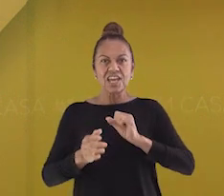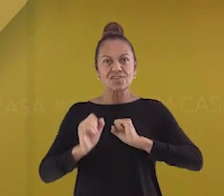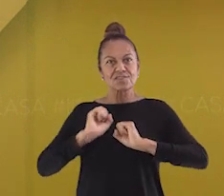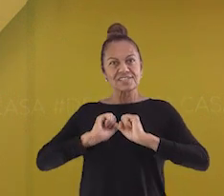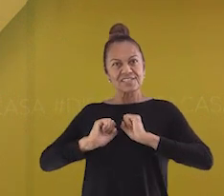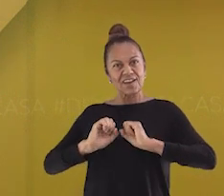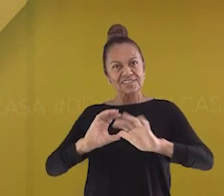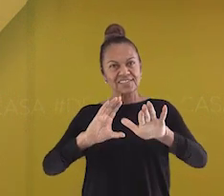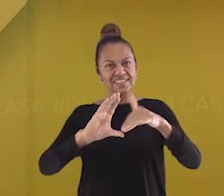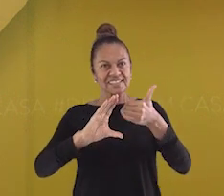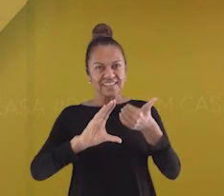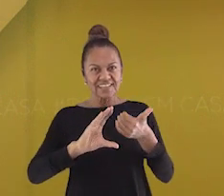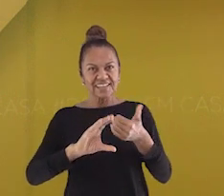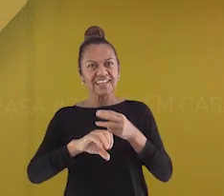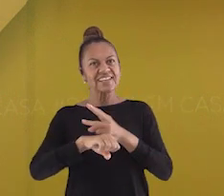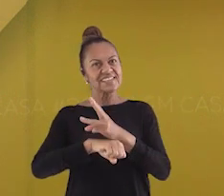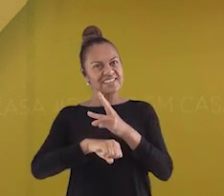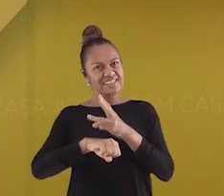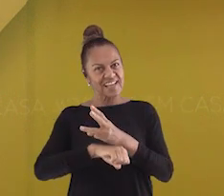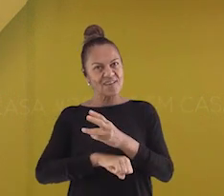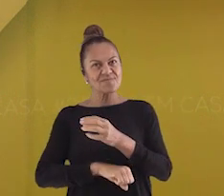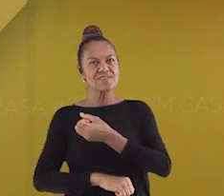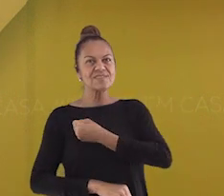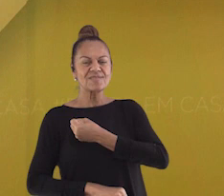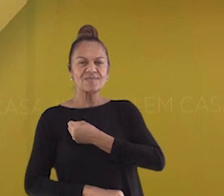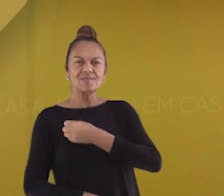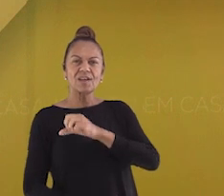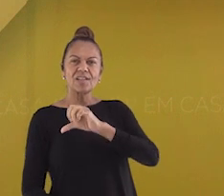Façam e enviem para o nosso WhatsApp